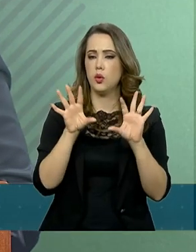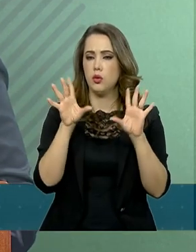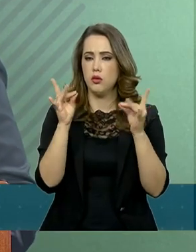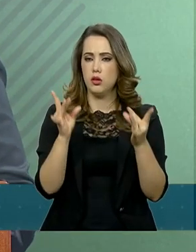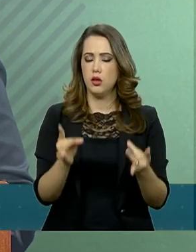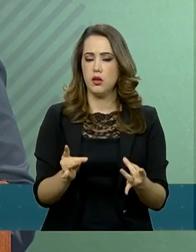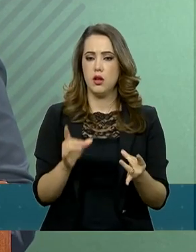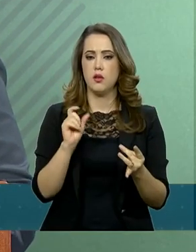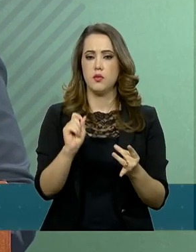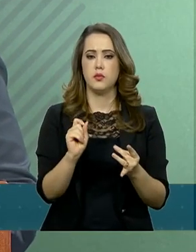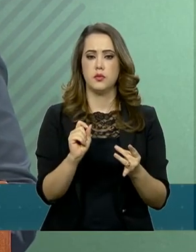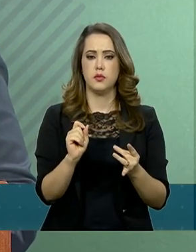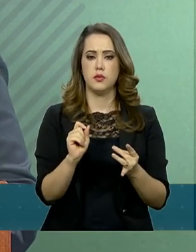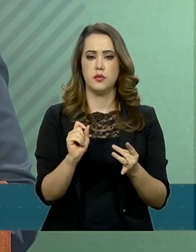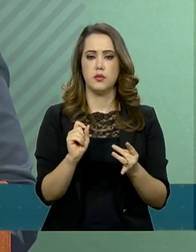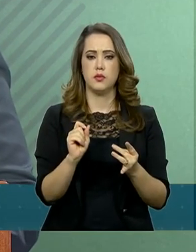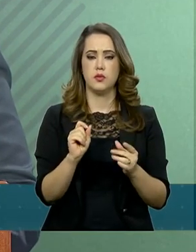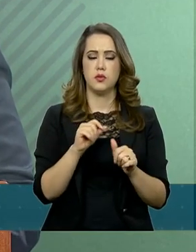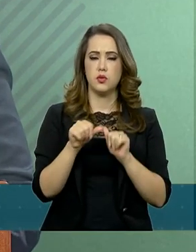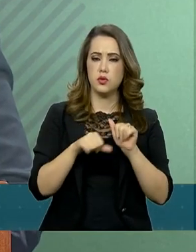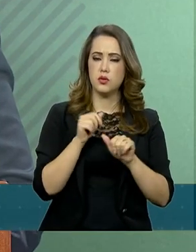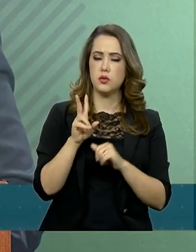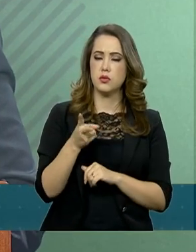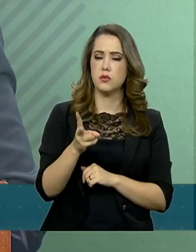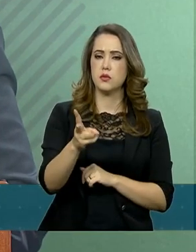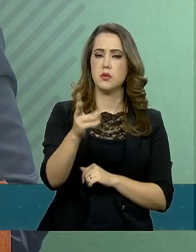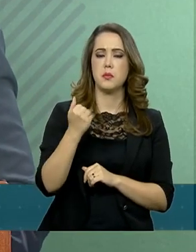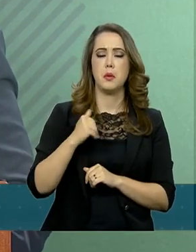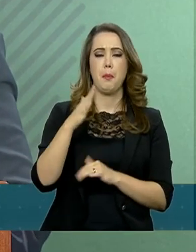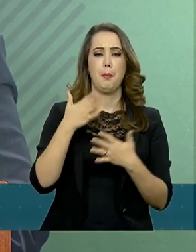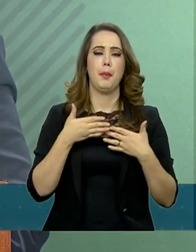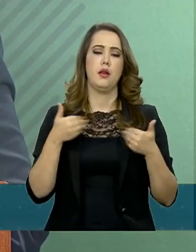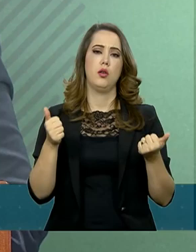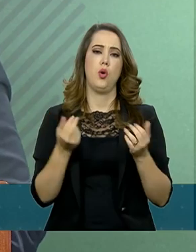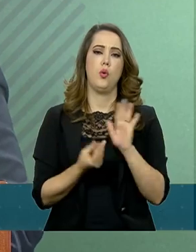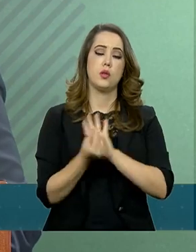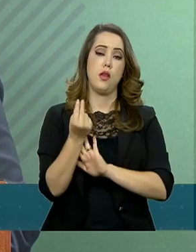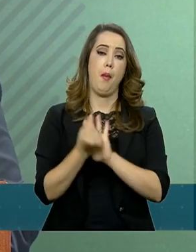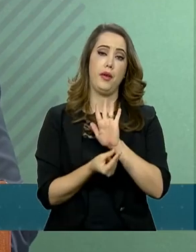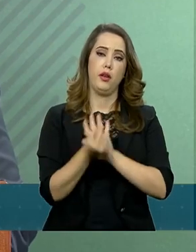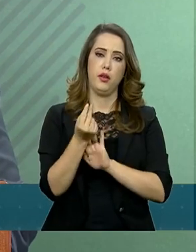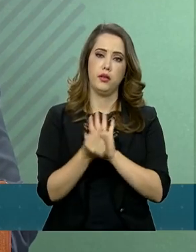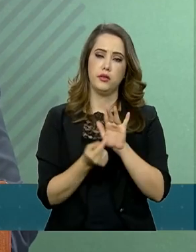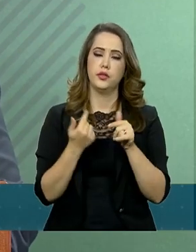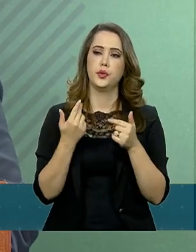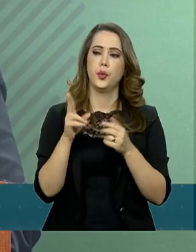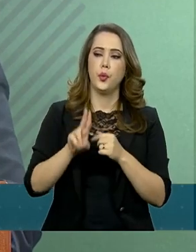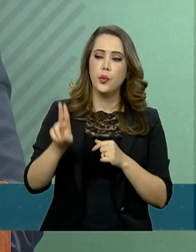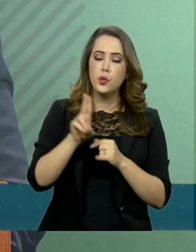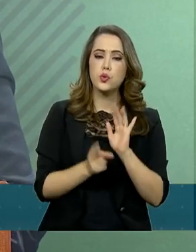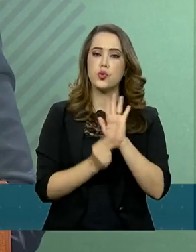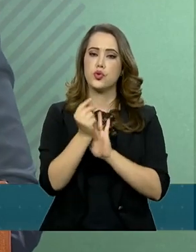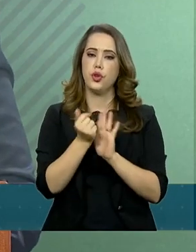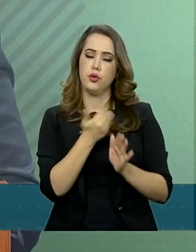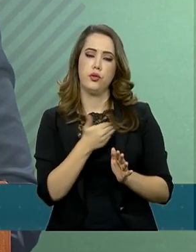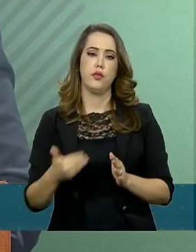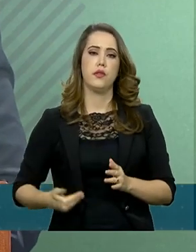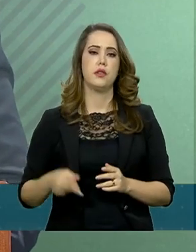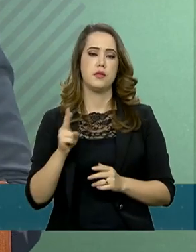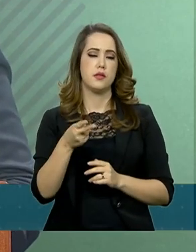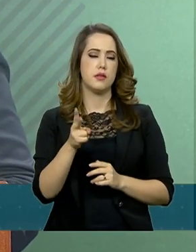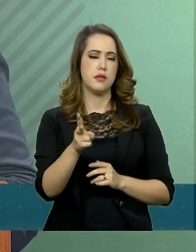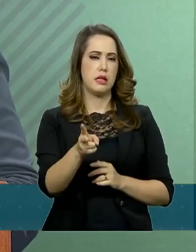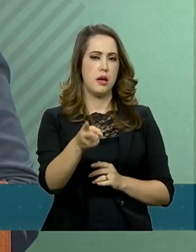de tornar cada vez mais saudável orçamento emprego desse orçamento sempre dentro da legalidade